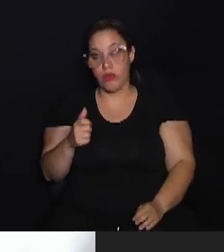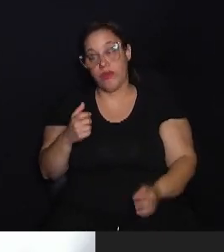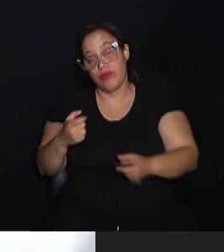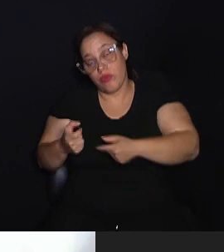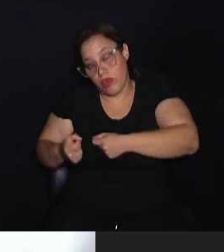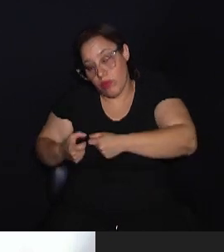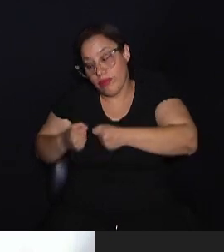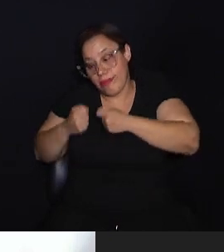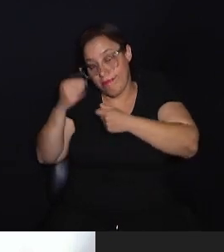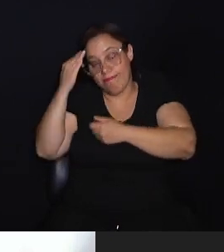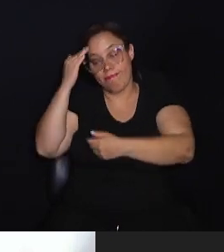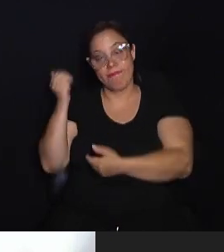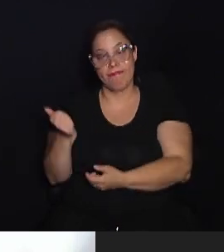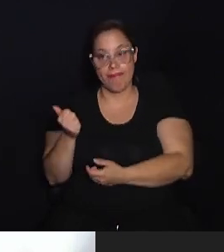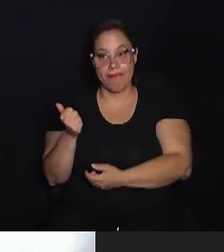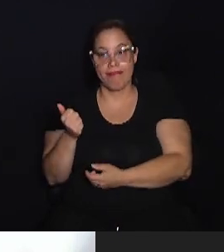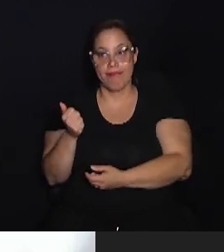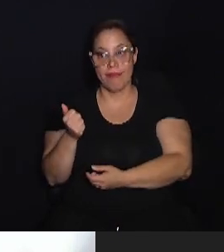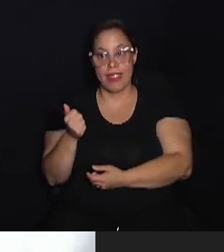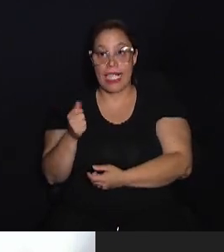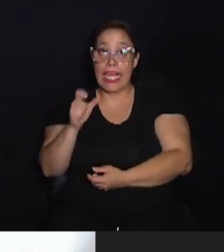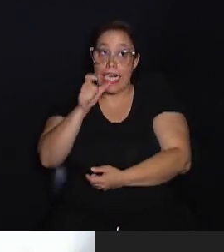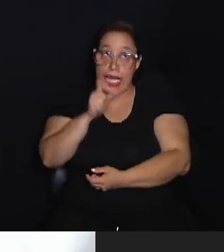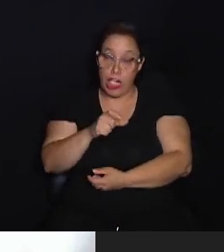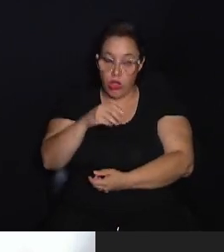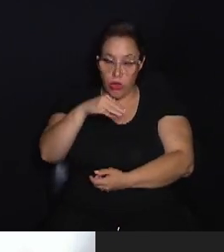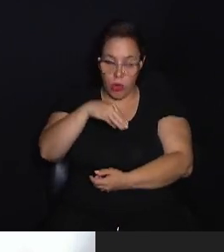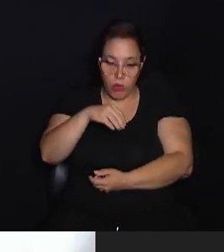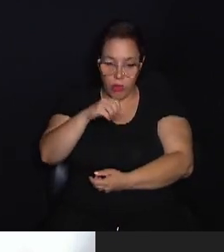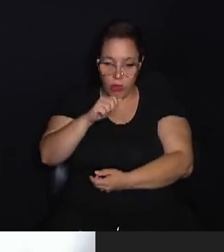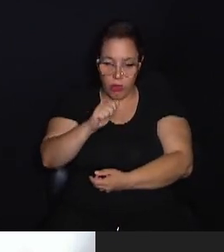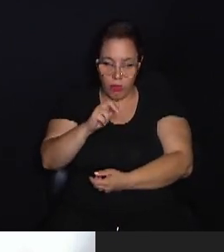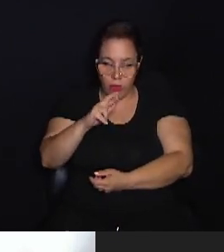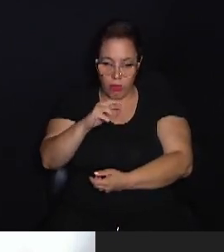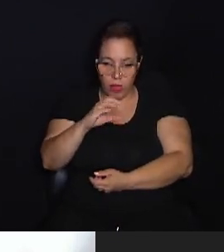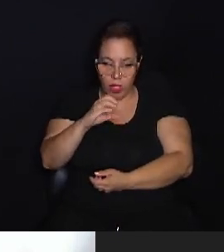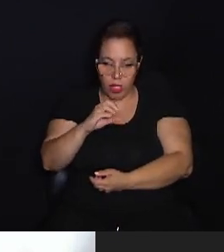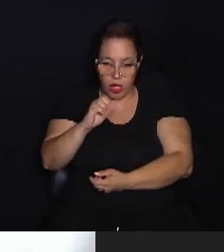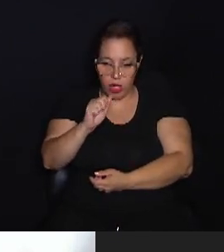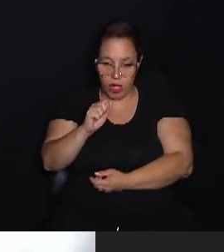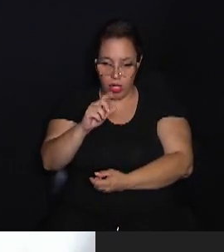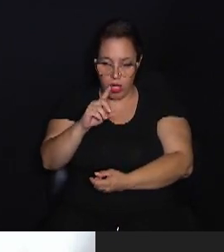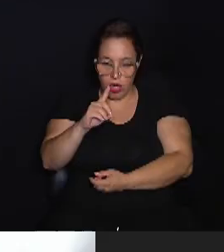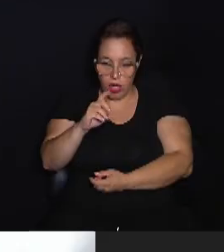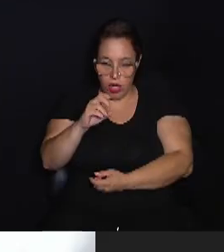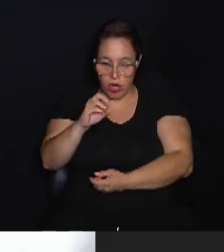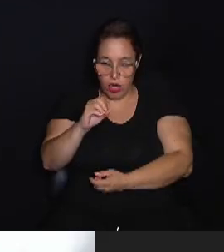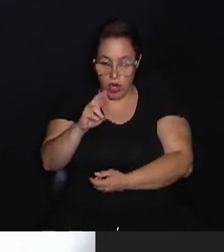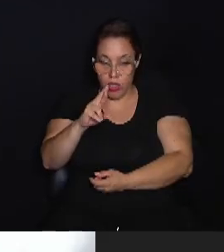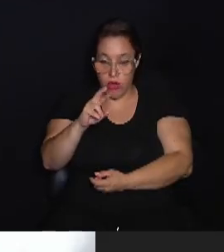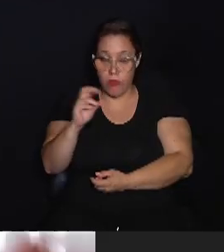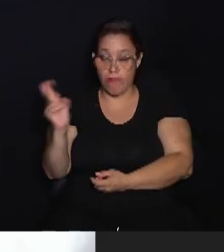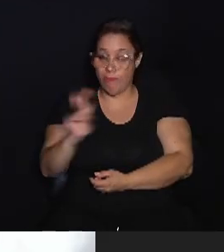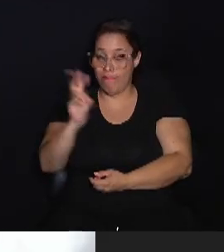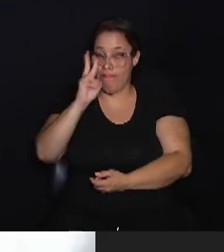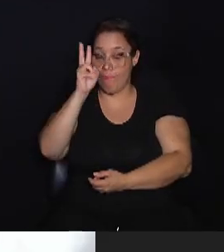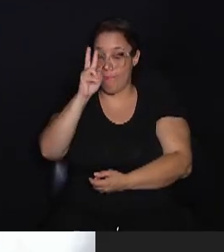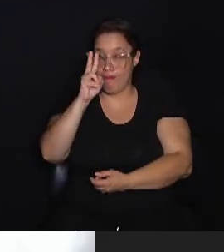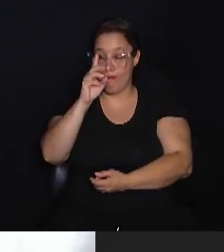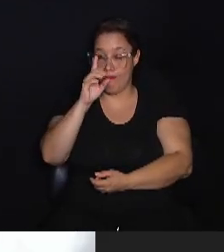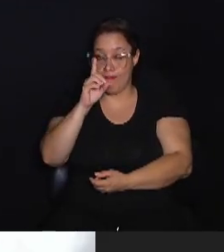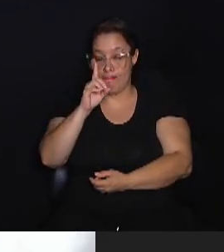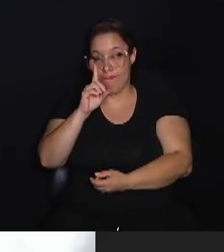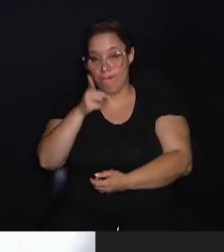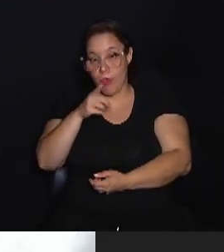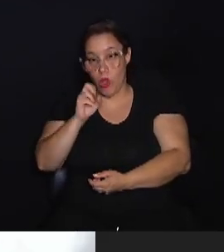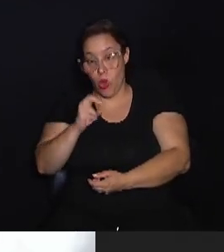da mama, certos marcadores são muito importantes, porque eles têm valor tanto prognóstico,